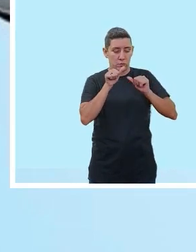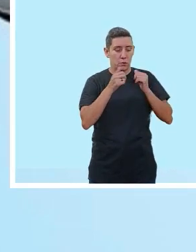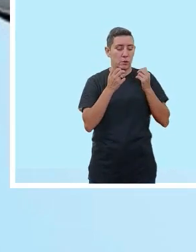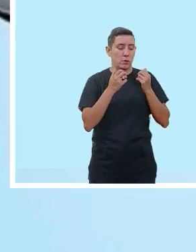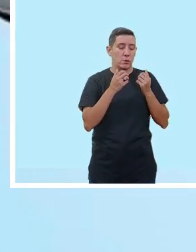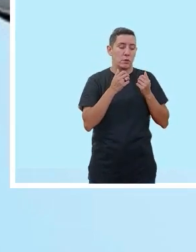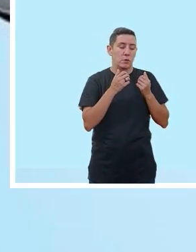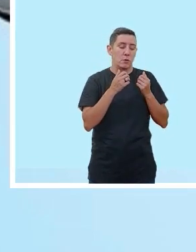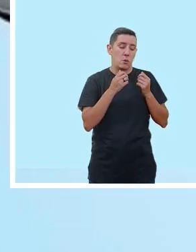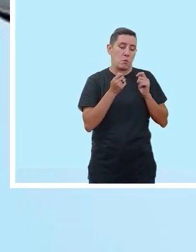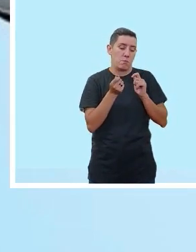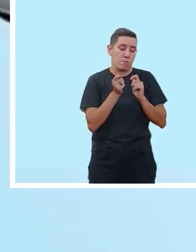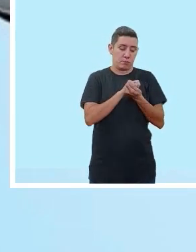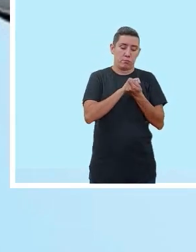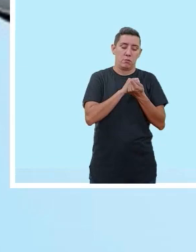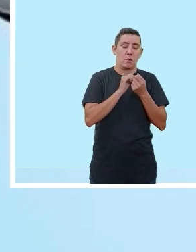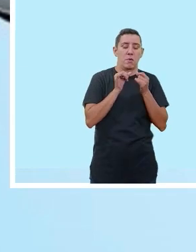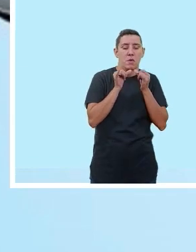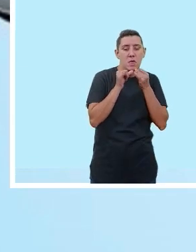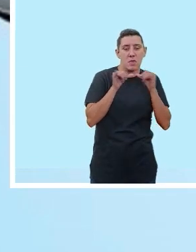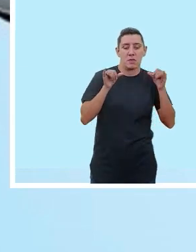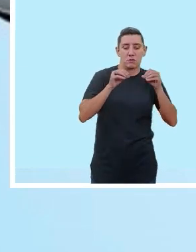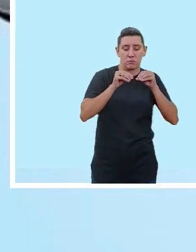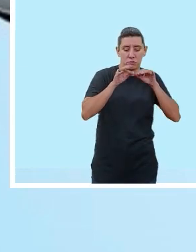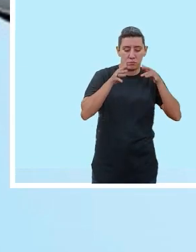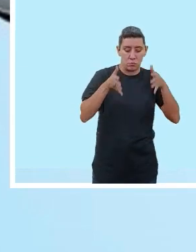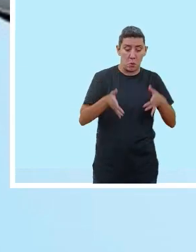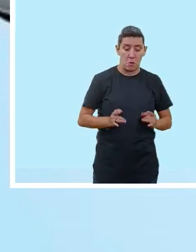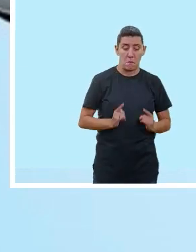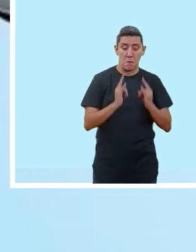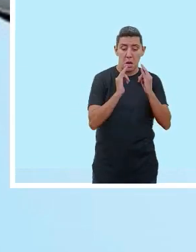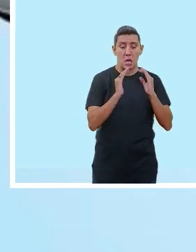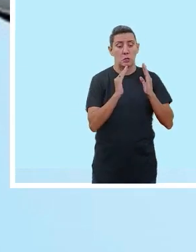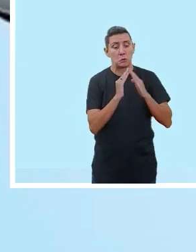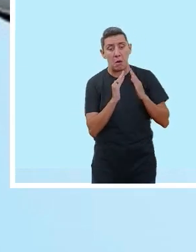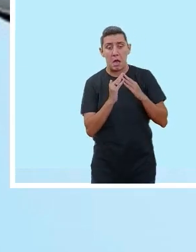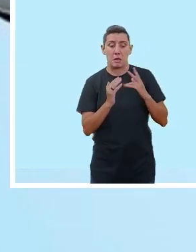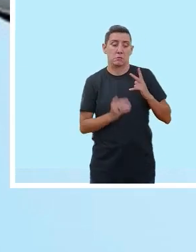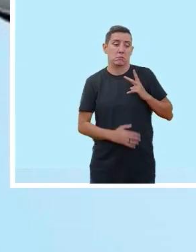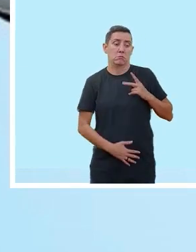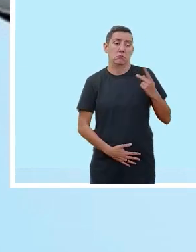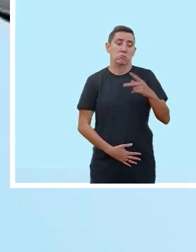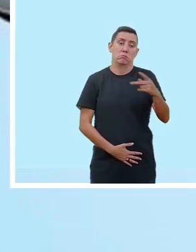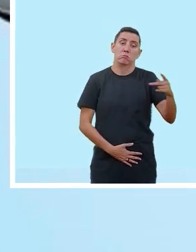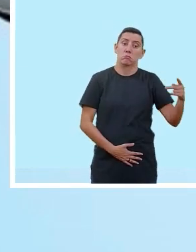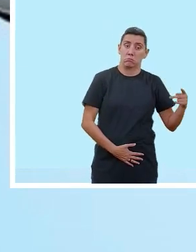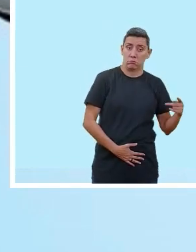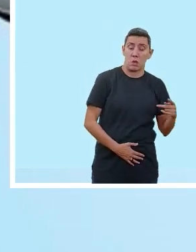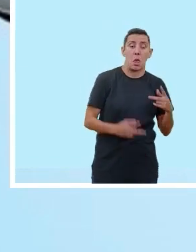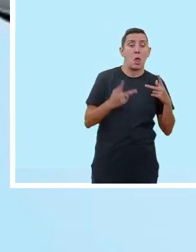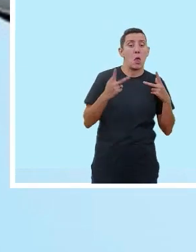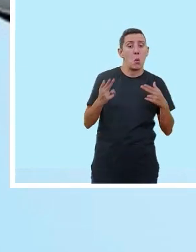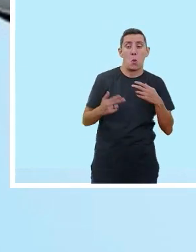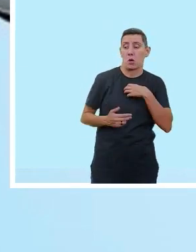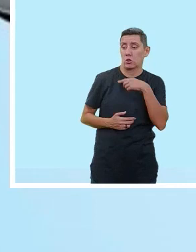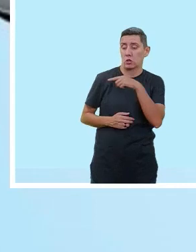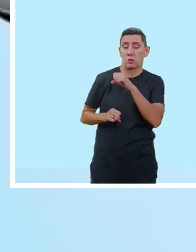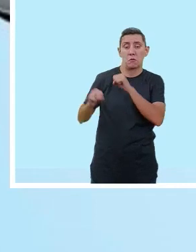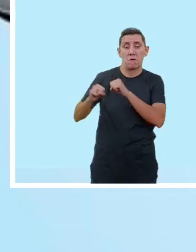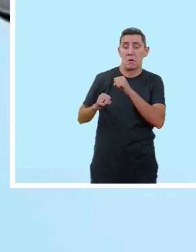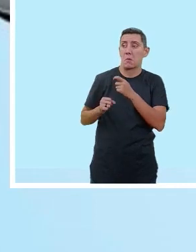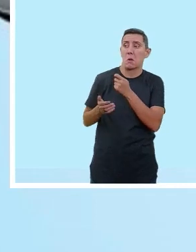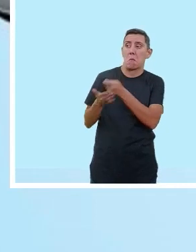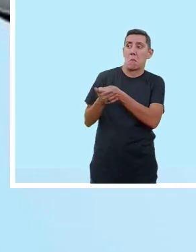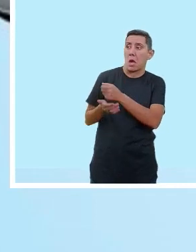exemplo prático, né, de cenário. Mas o que é importante a gente colocar é que essa tecnologia ela tem